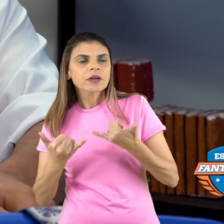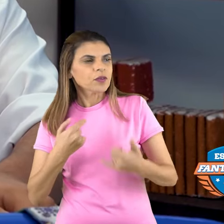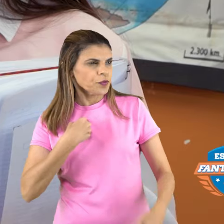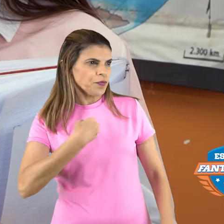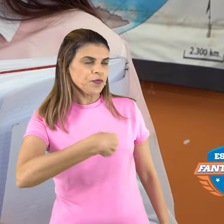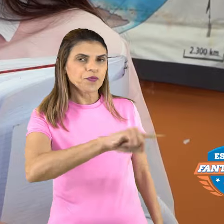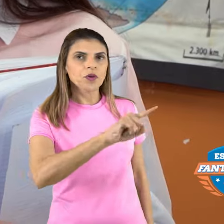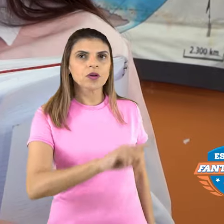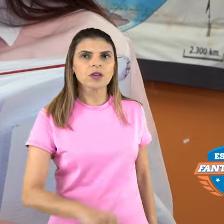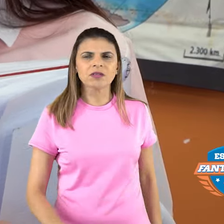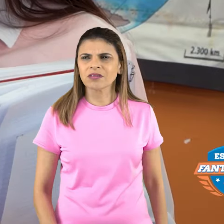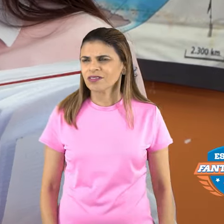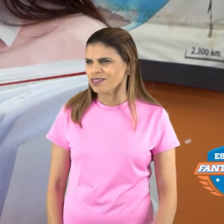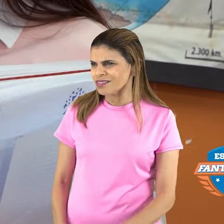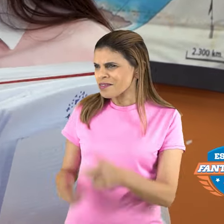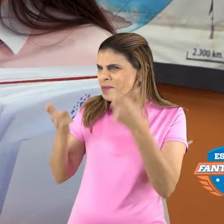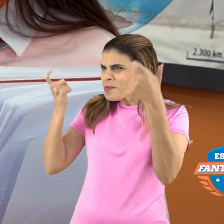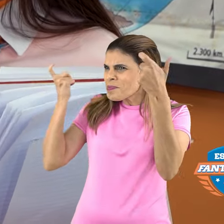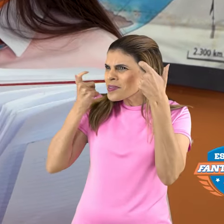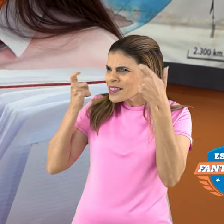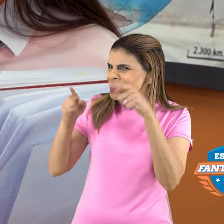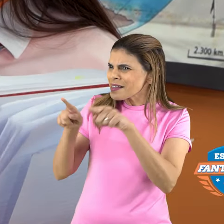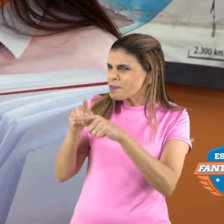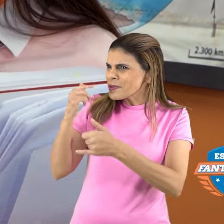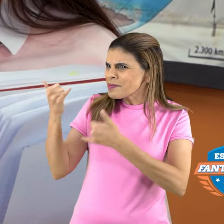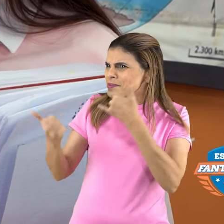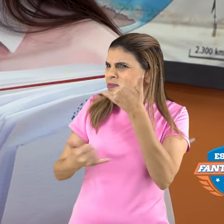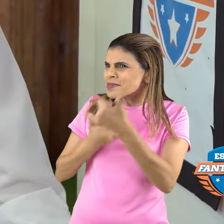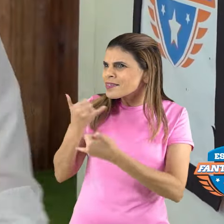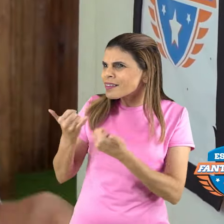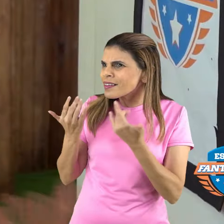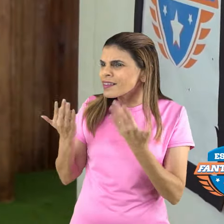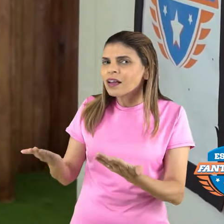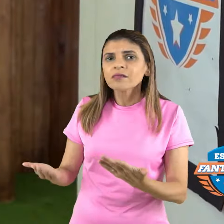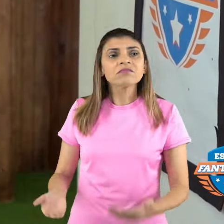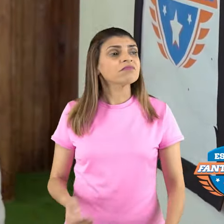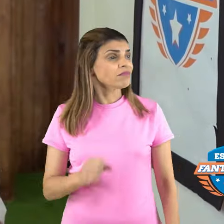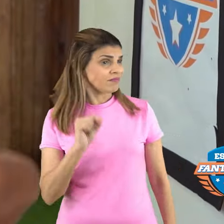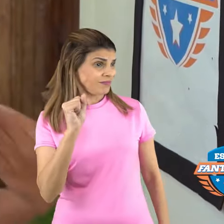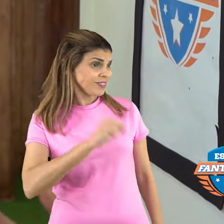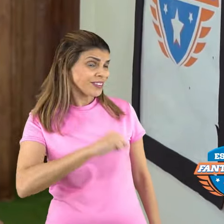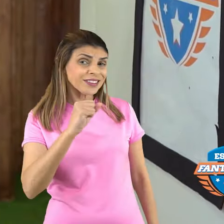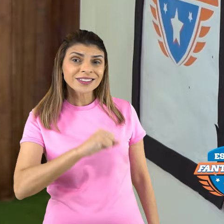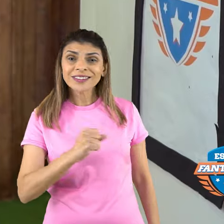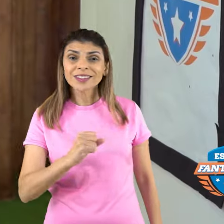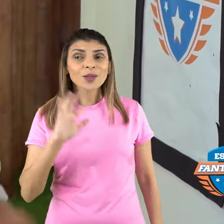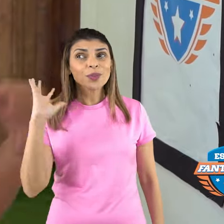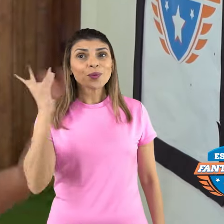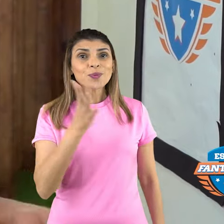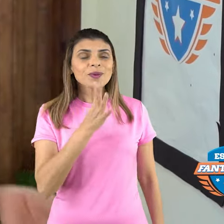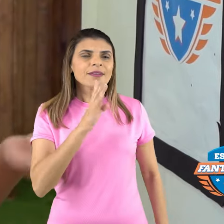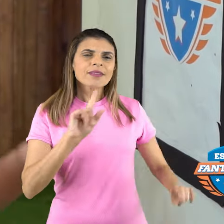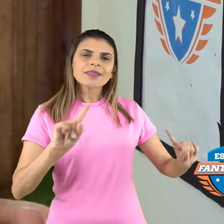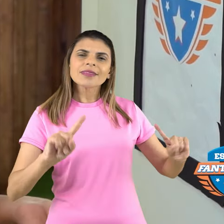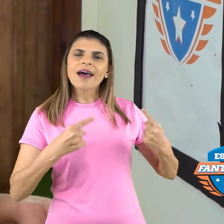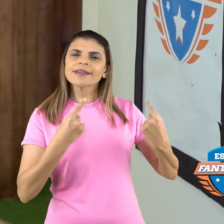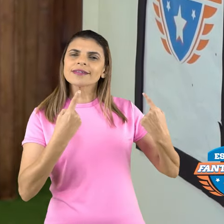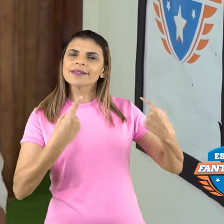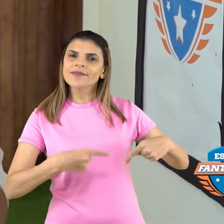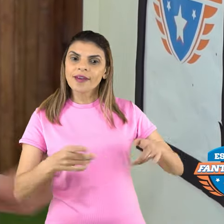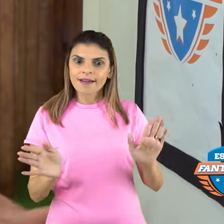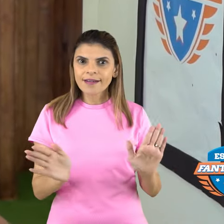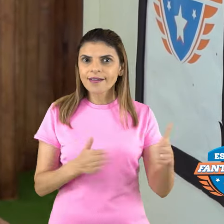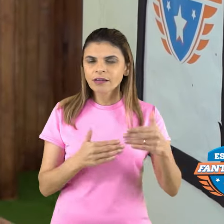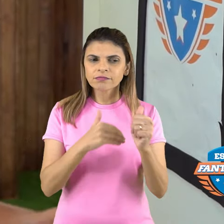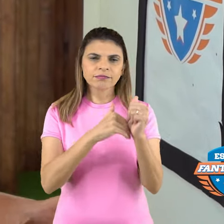tô indo. Princesa, você também vai jogar esse jogo? Claro. É o famoso desafio da Caixa Misteriosa.